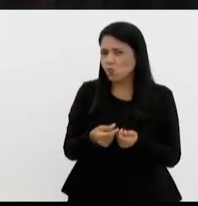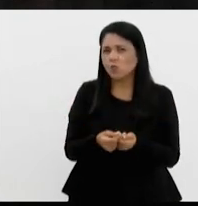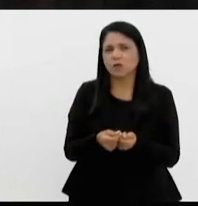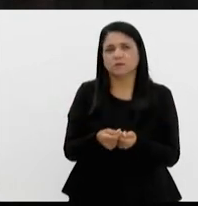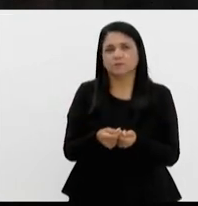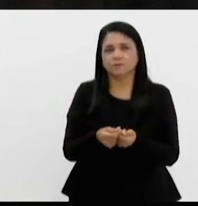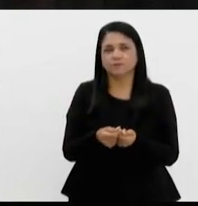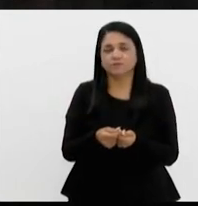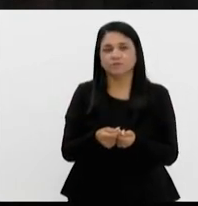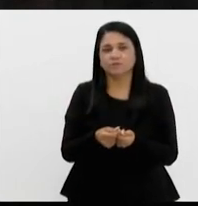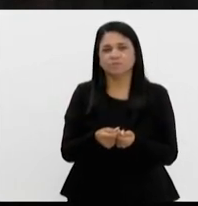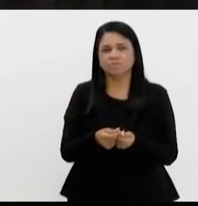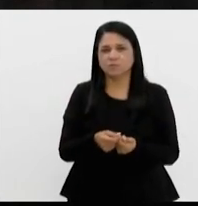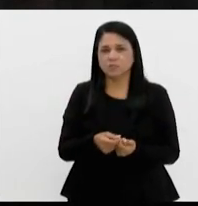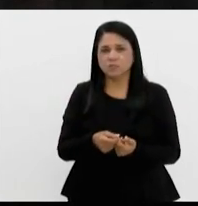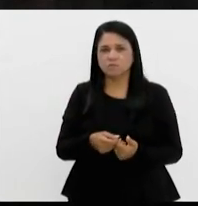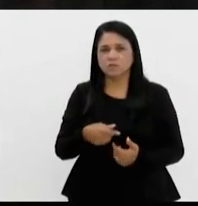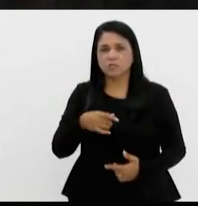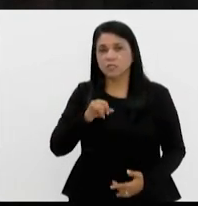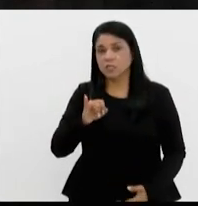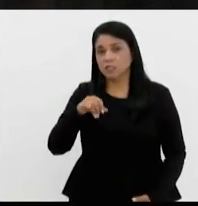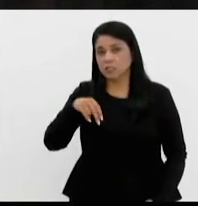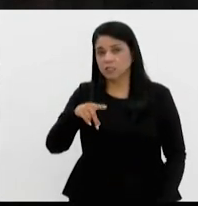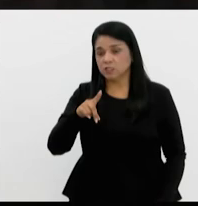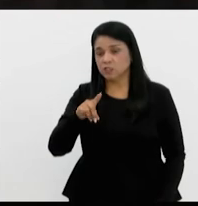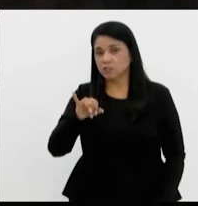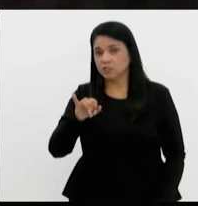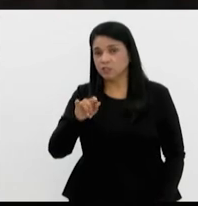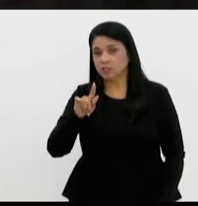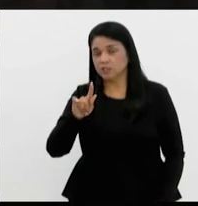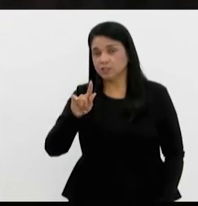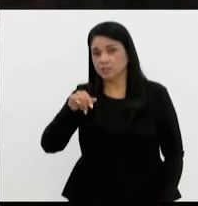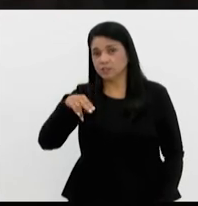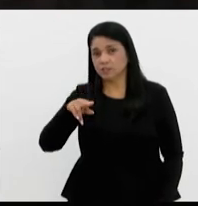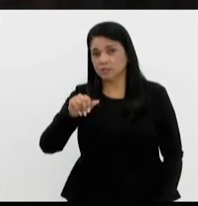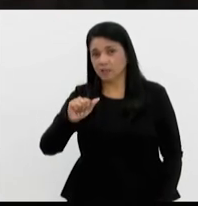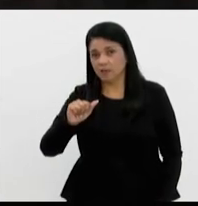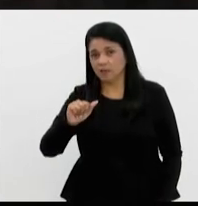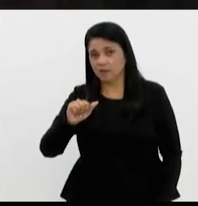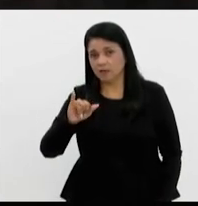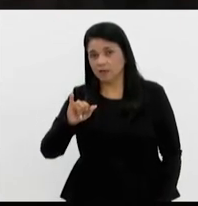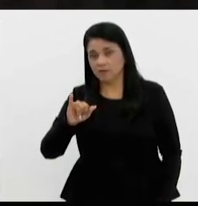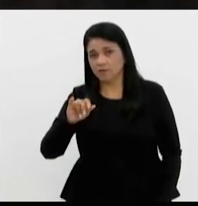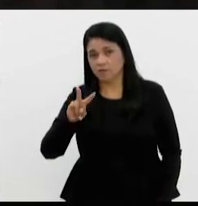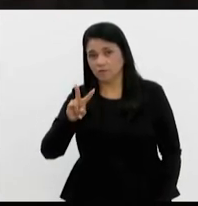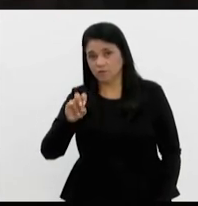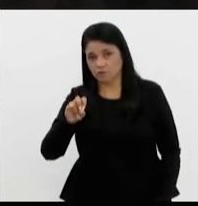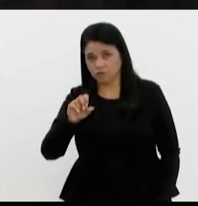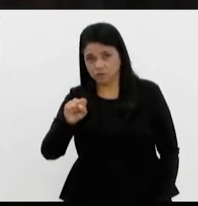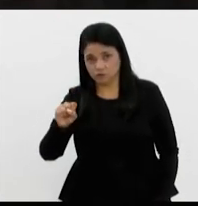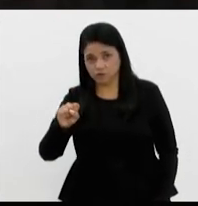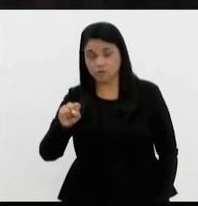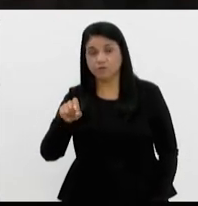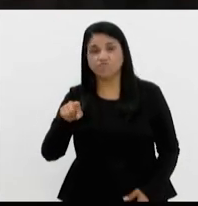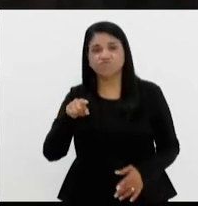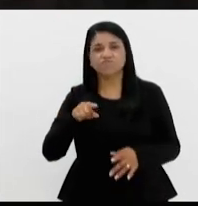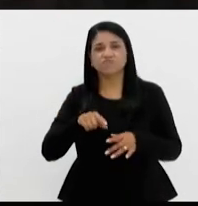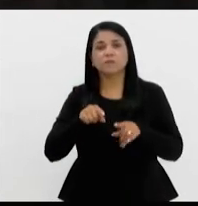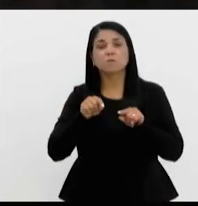chamado Indignai-vos. Porque a indignação é a base